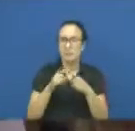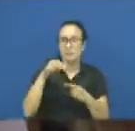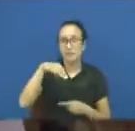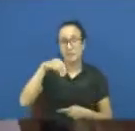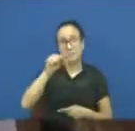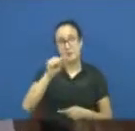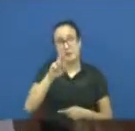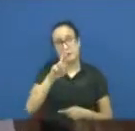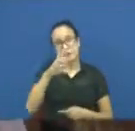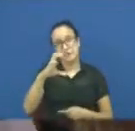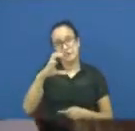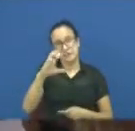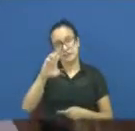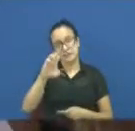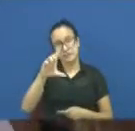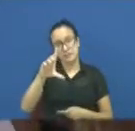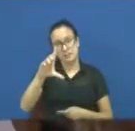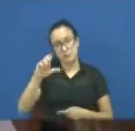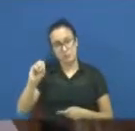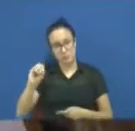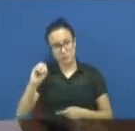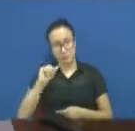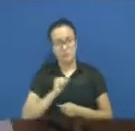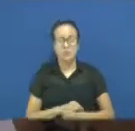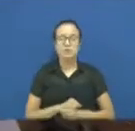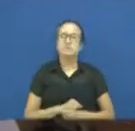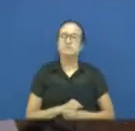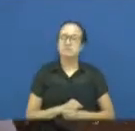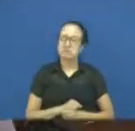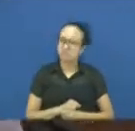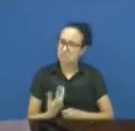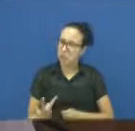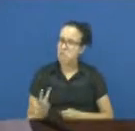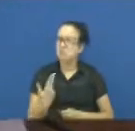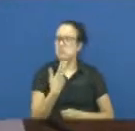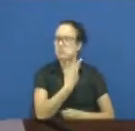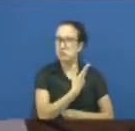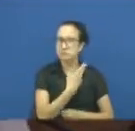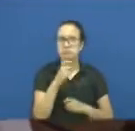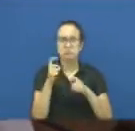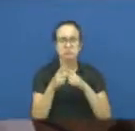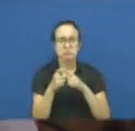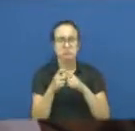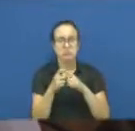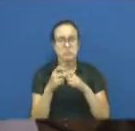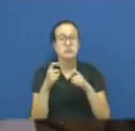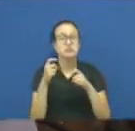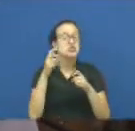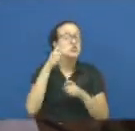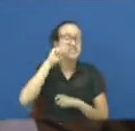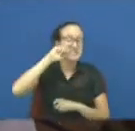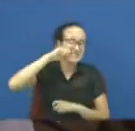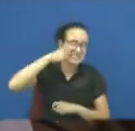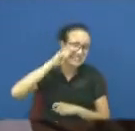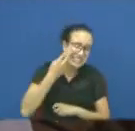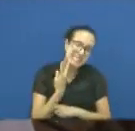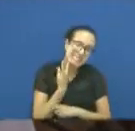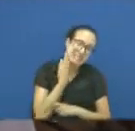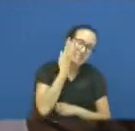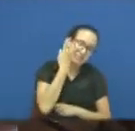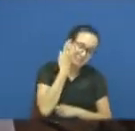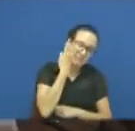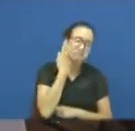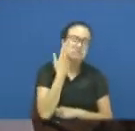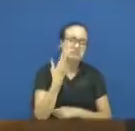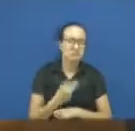Soares, é um eminente cirurgião, dentista, bucomaxilofacial,